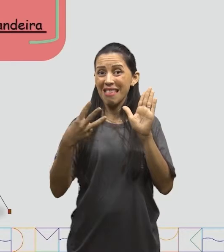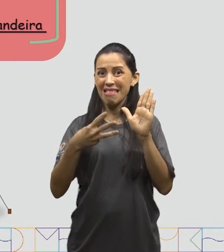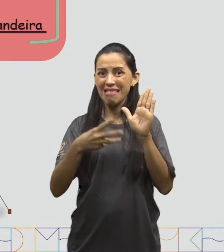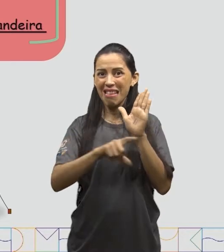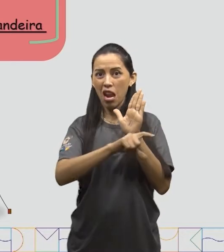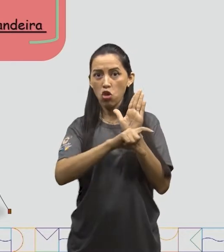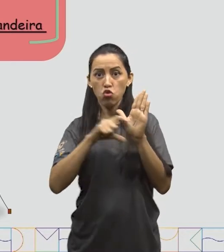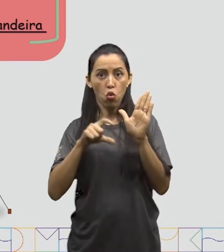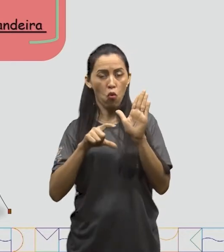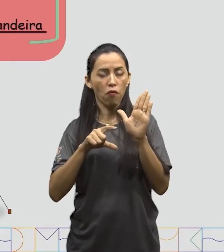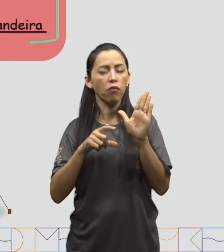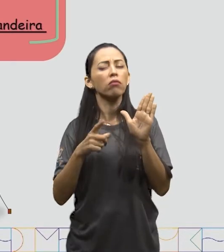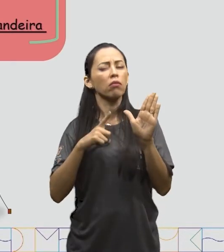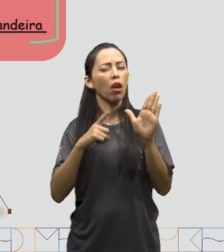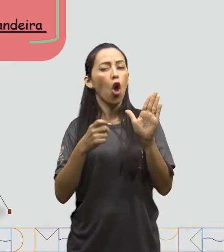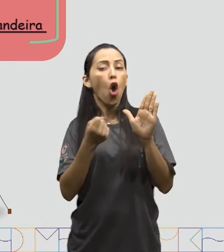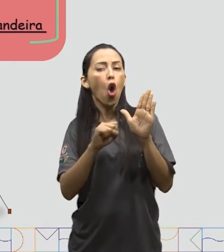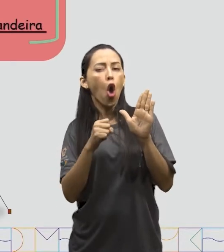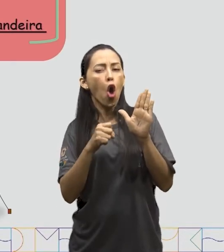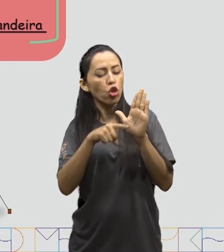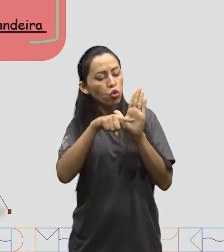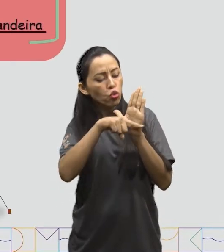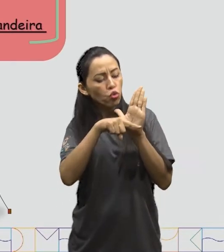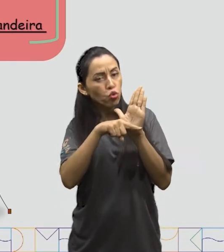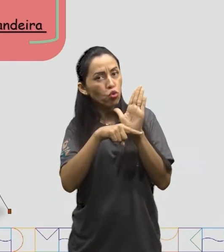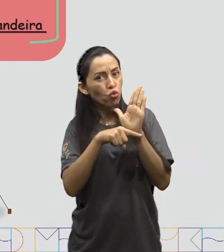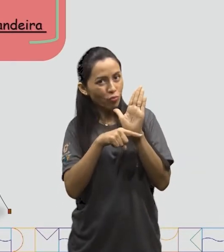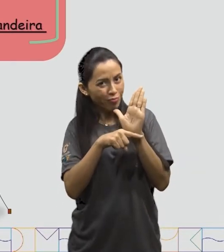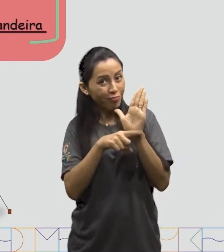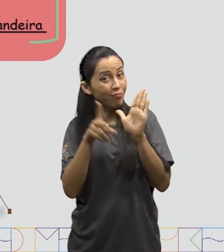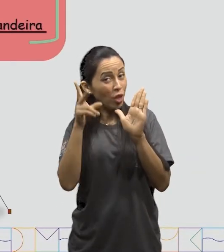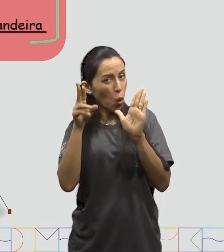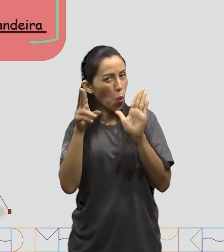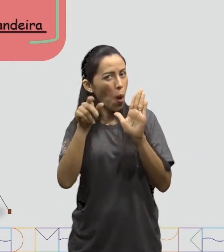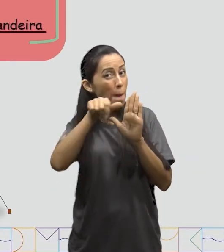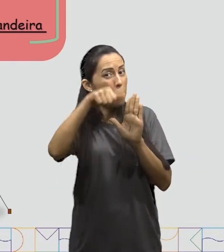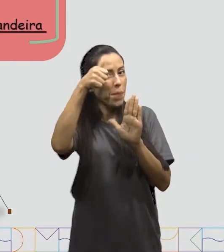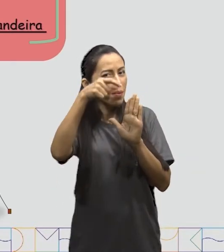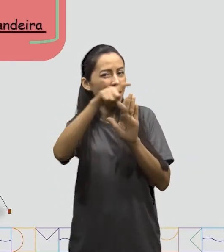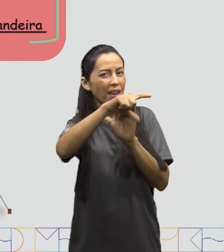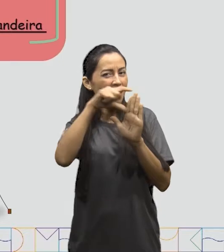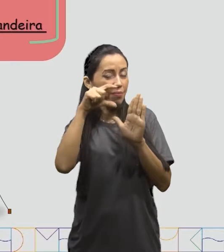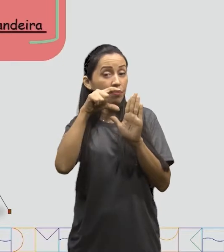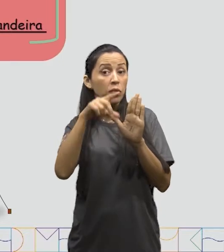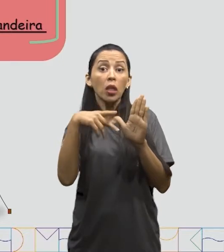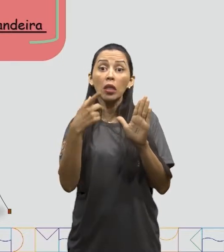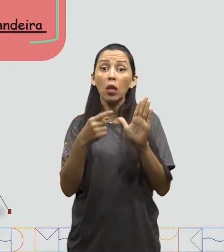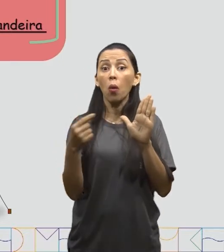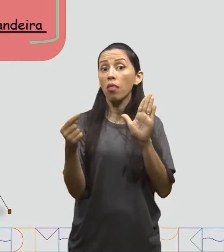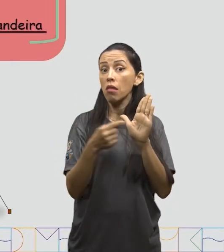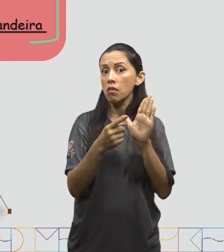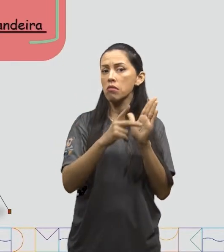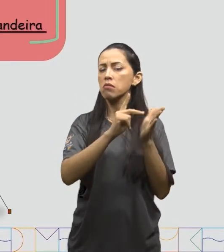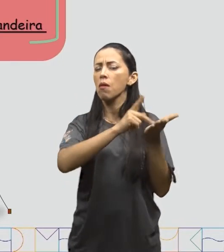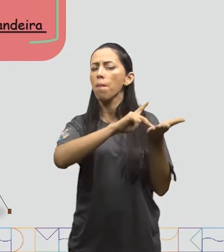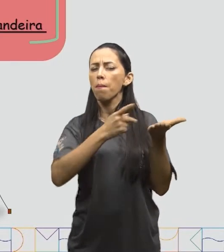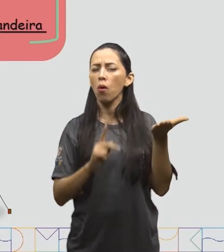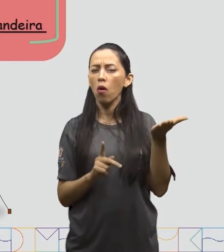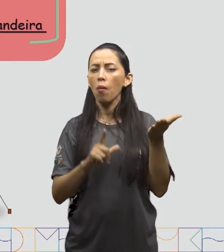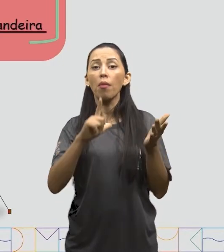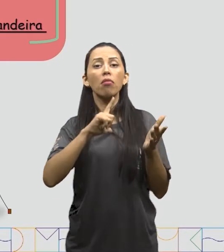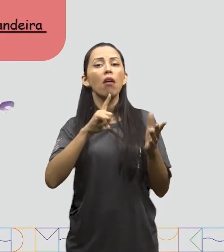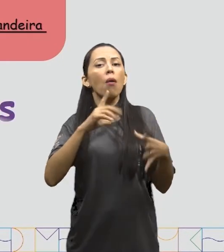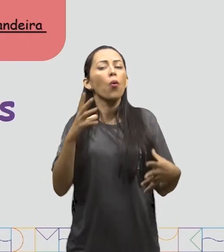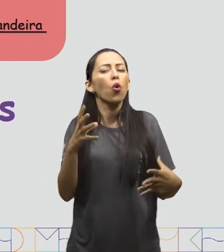última estrofe possui 8 versos, assim como a primeira. Então, neste poema, temos